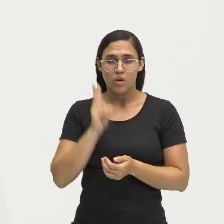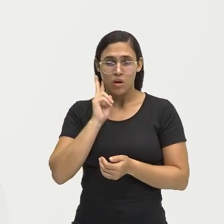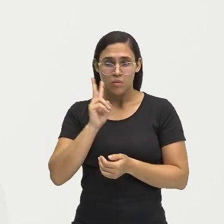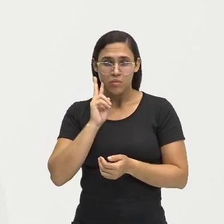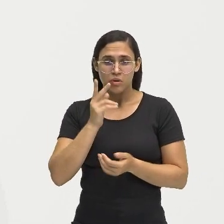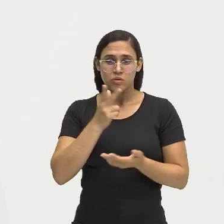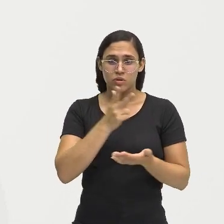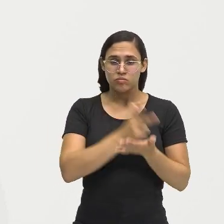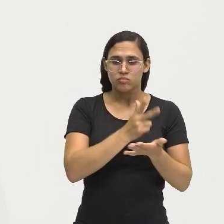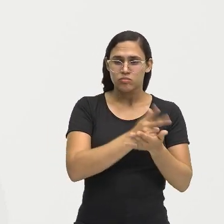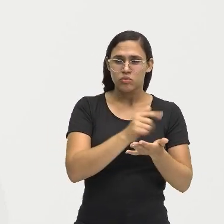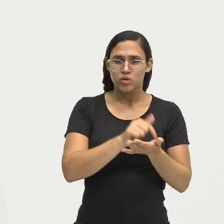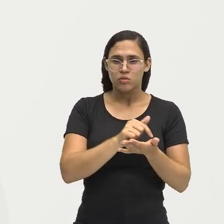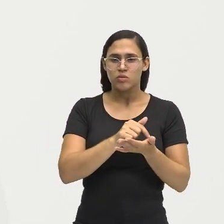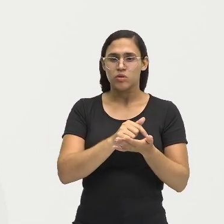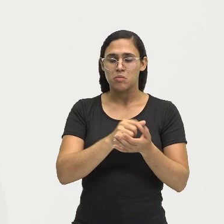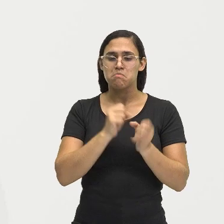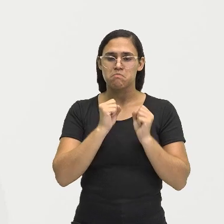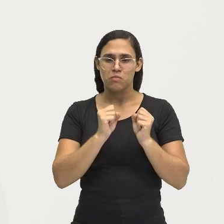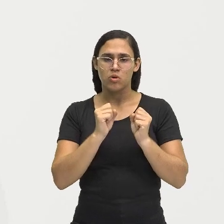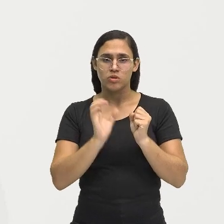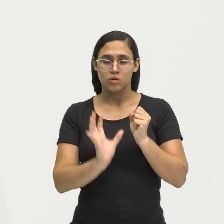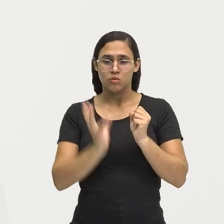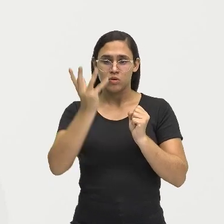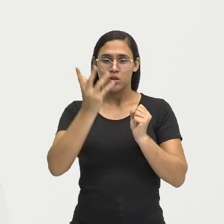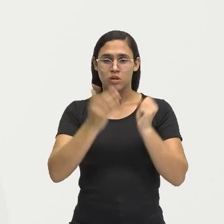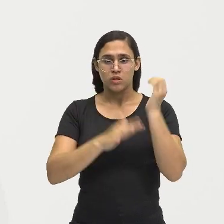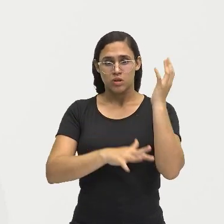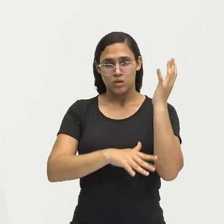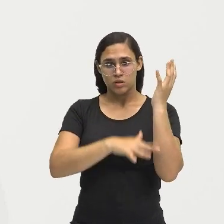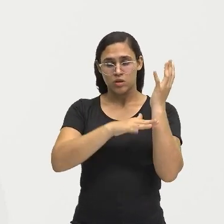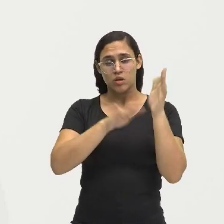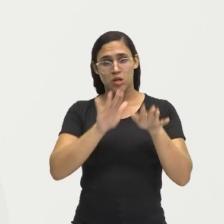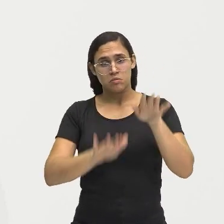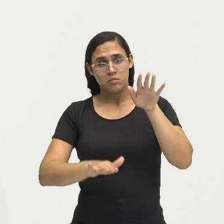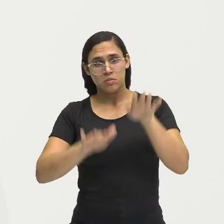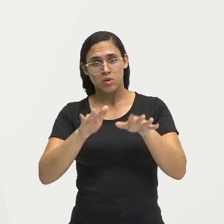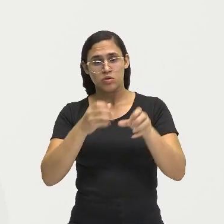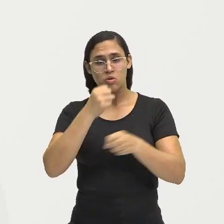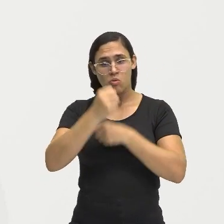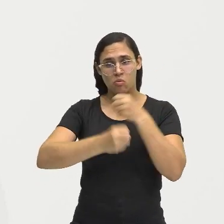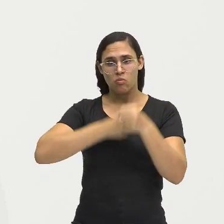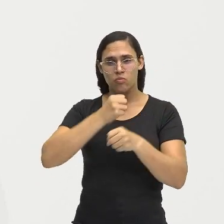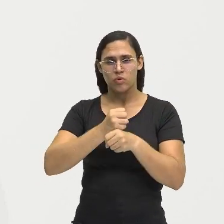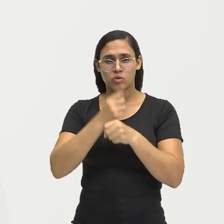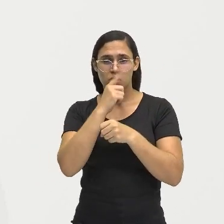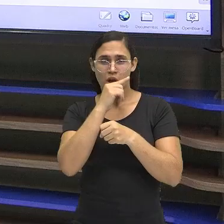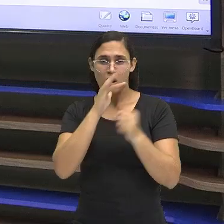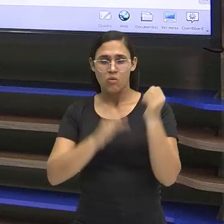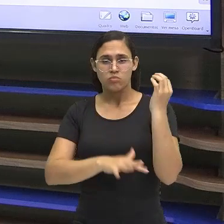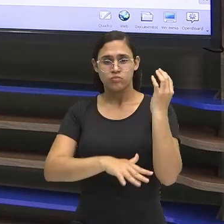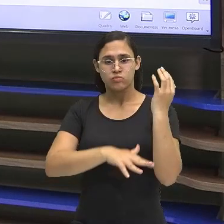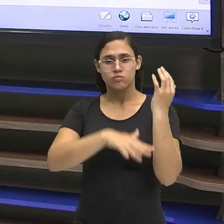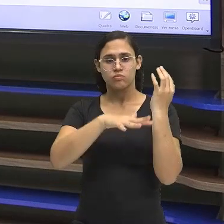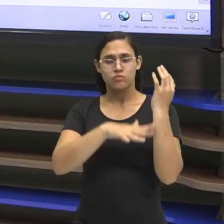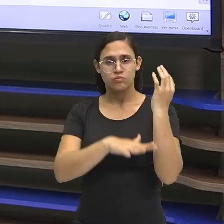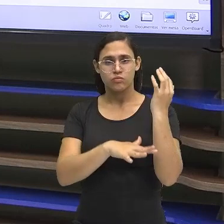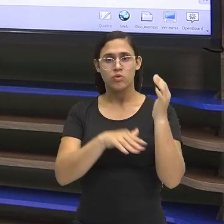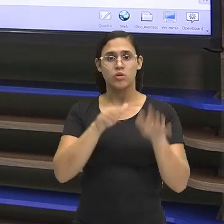pode ser inundada sim, né? Dependendo ali da média de cheia dos rios naquela época do ano, tá? Então,